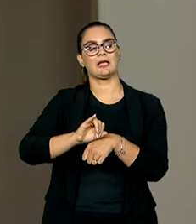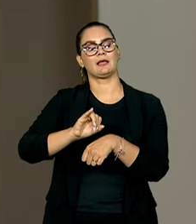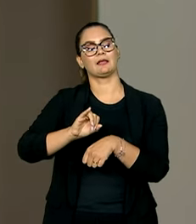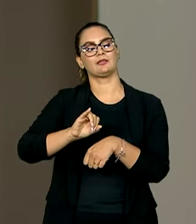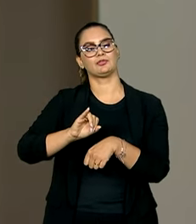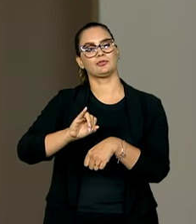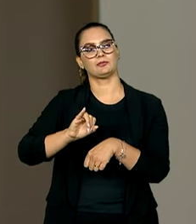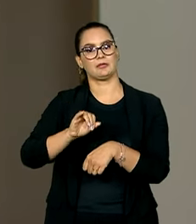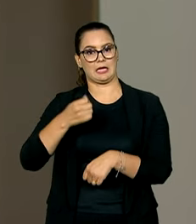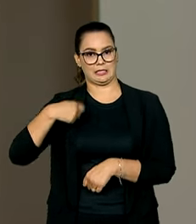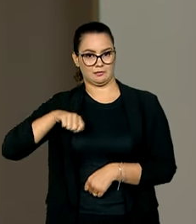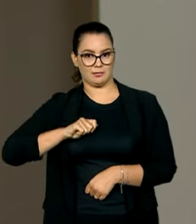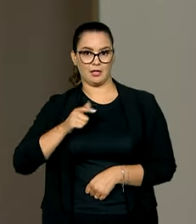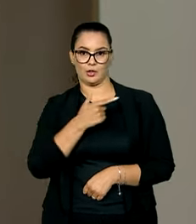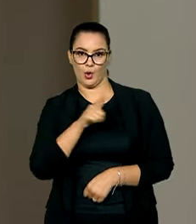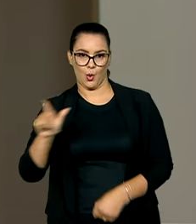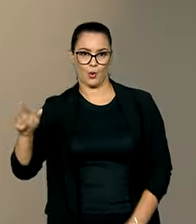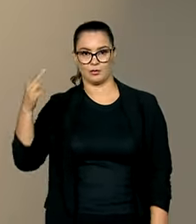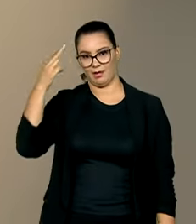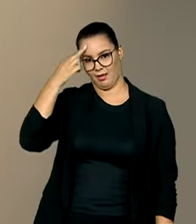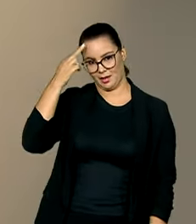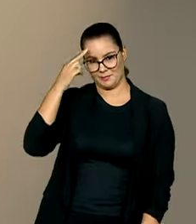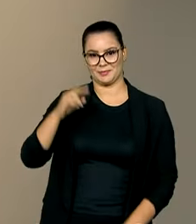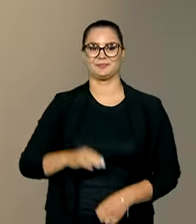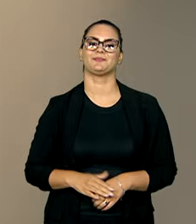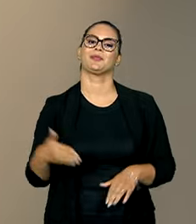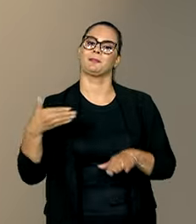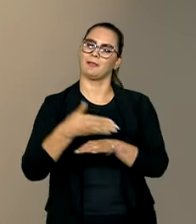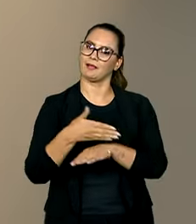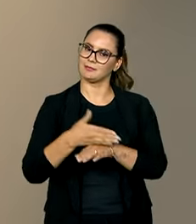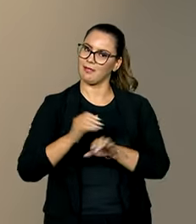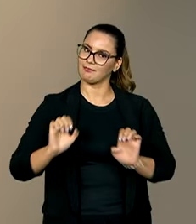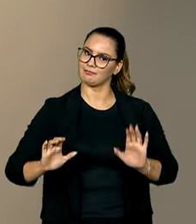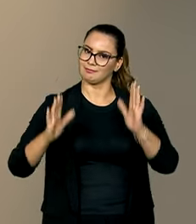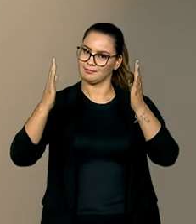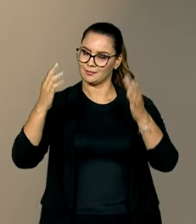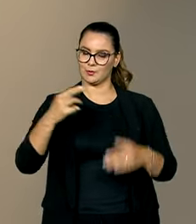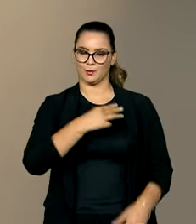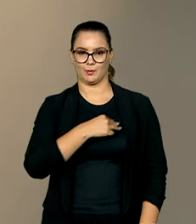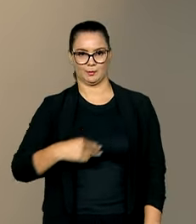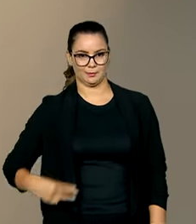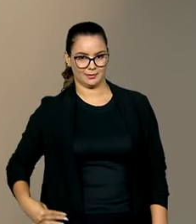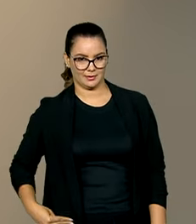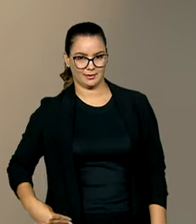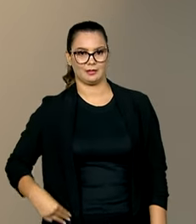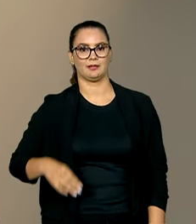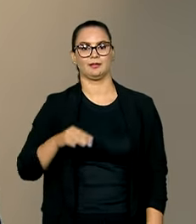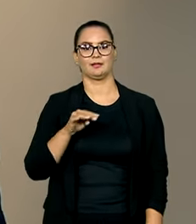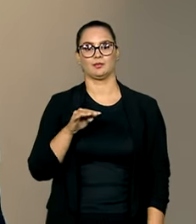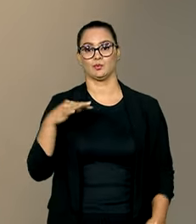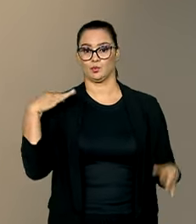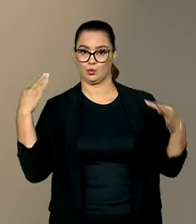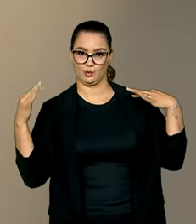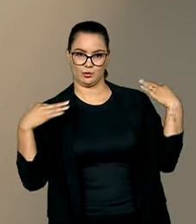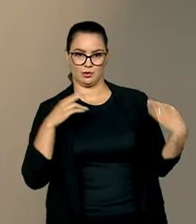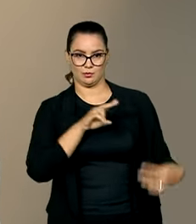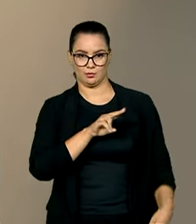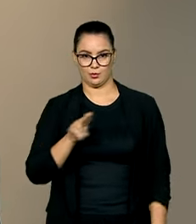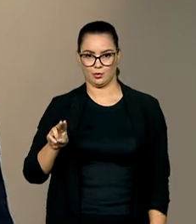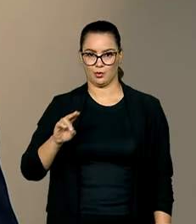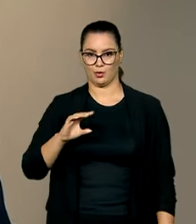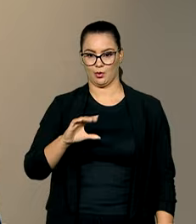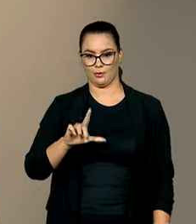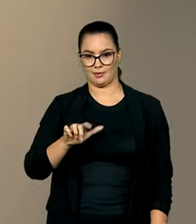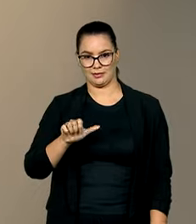Espanha, tem outro na Arábia Saudita. Participaram da cerimônia o ministro do Turismo, Celso Sabino, e o presidente da